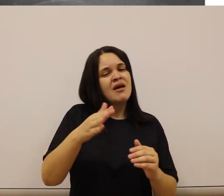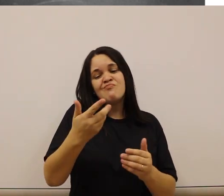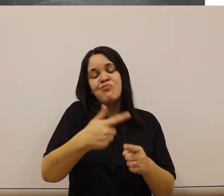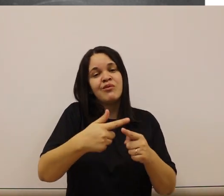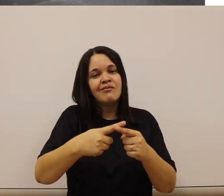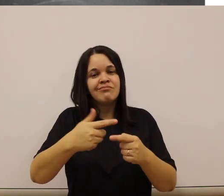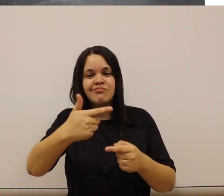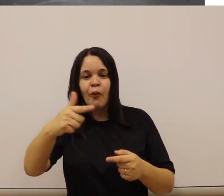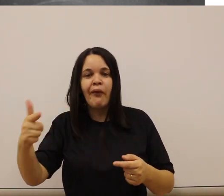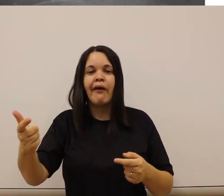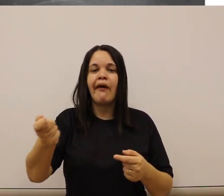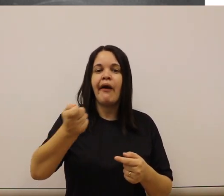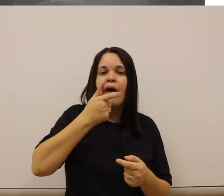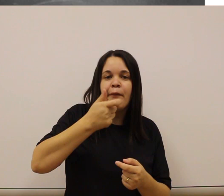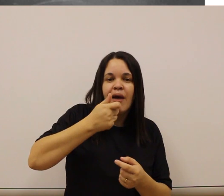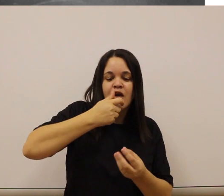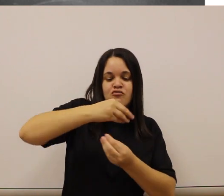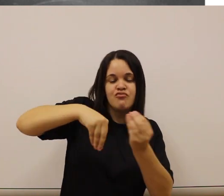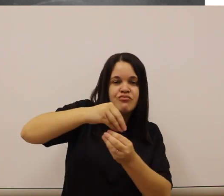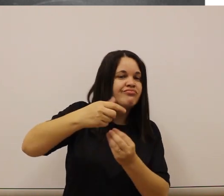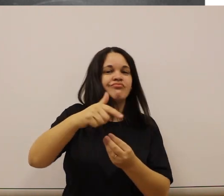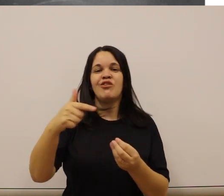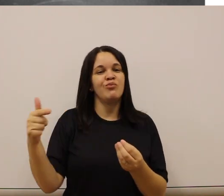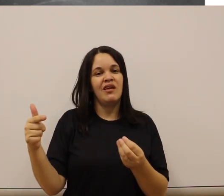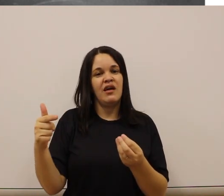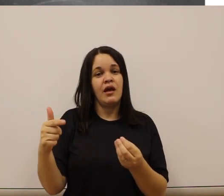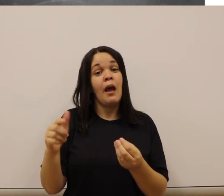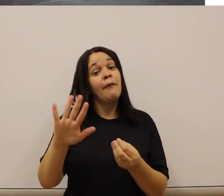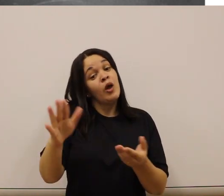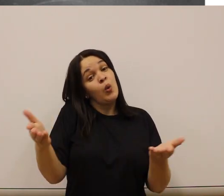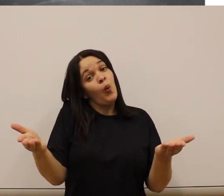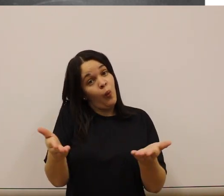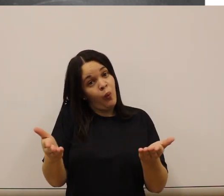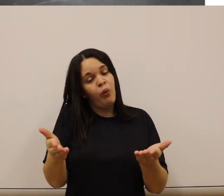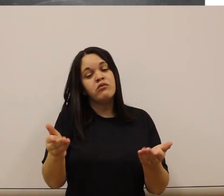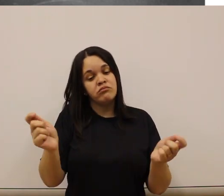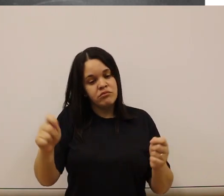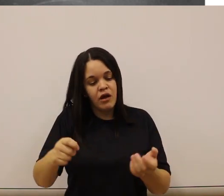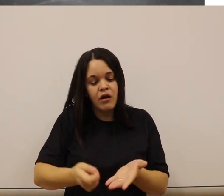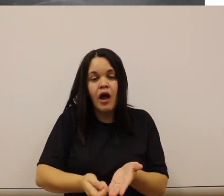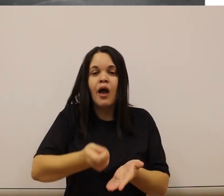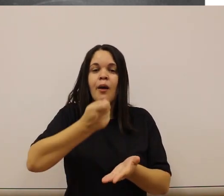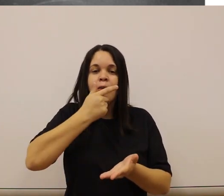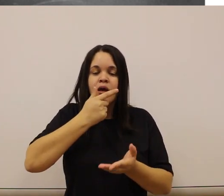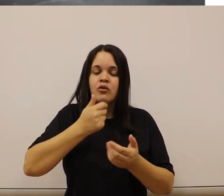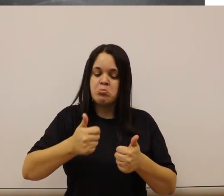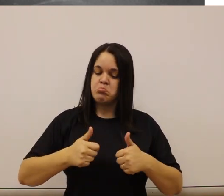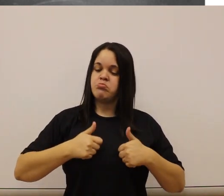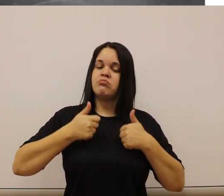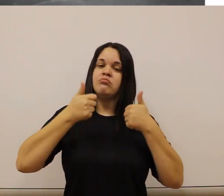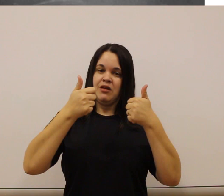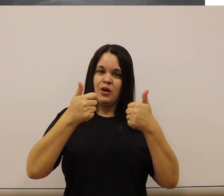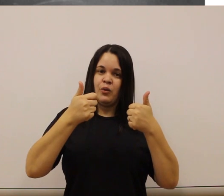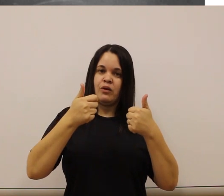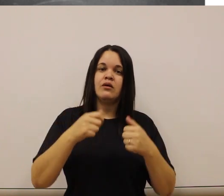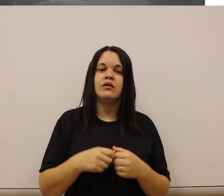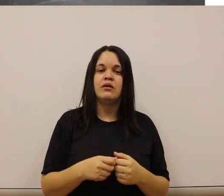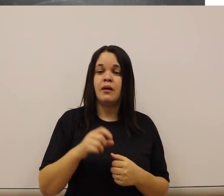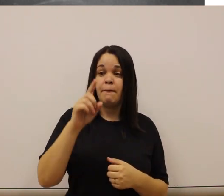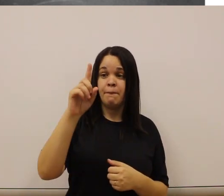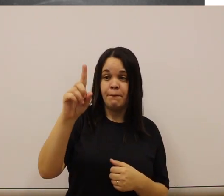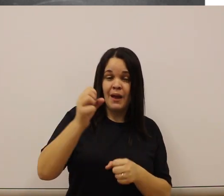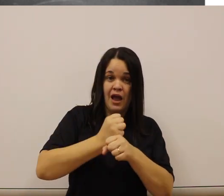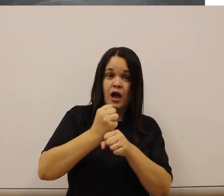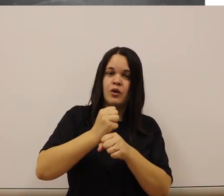medicação que dão essa sobrevida e a qualidade de vida para essas pessoas que possuem o vírus, né? Desde